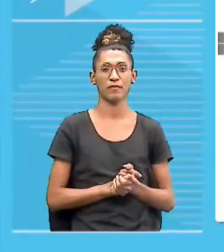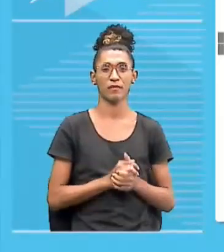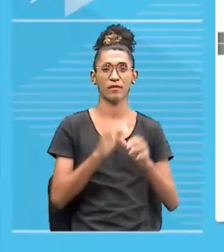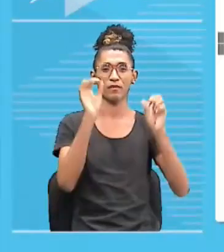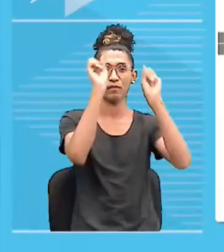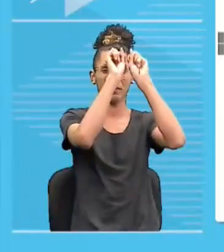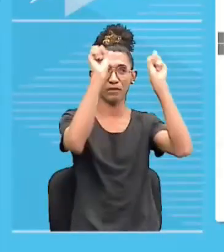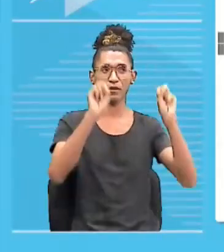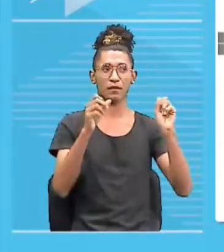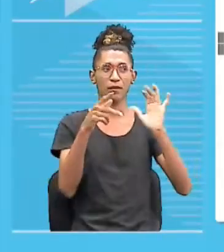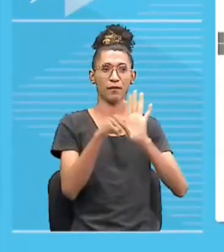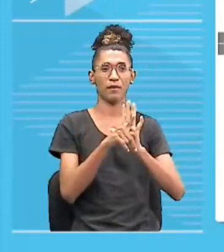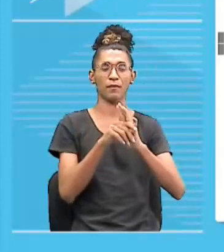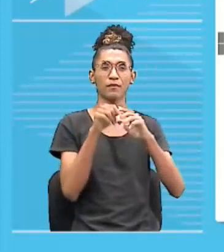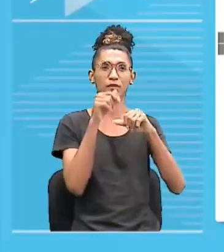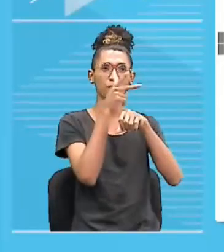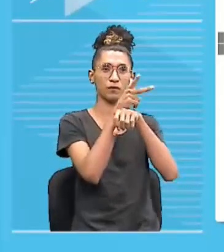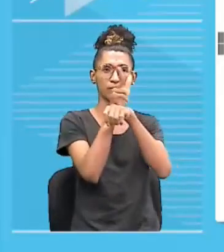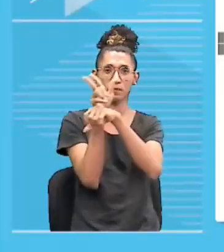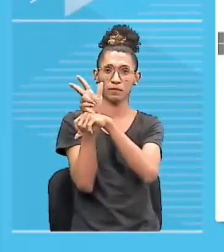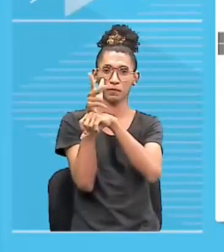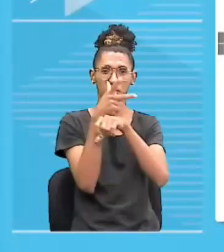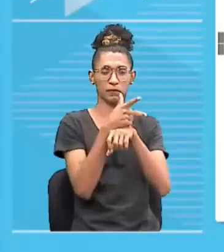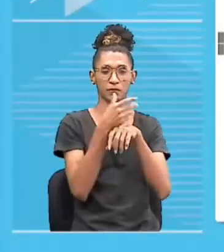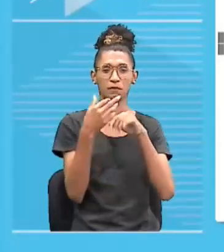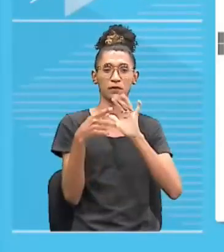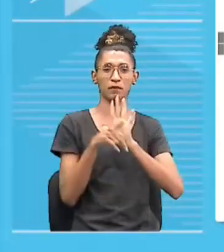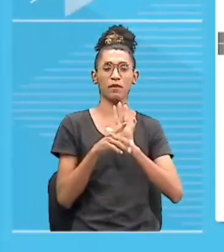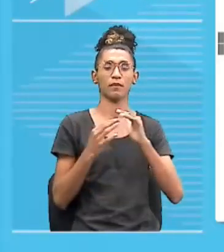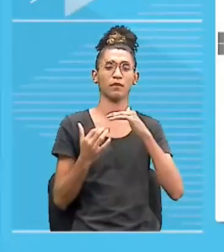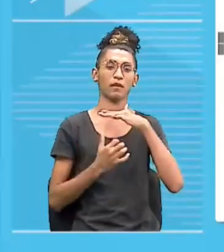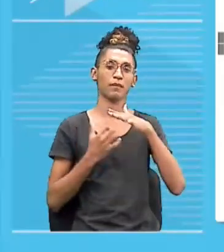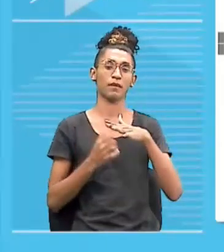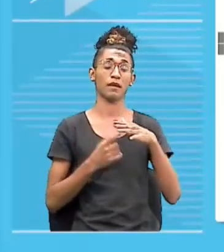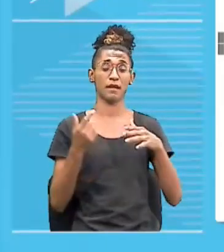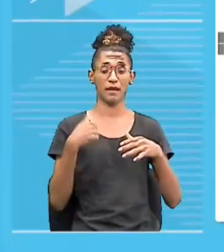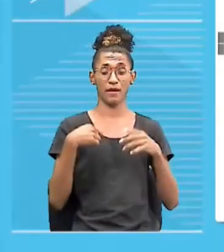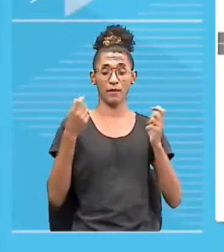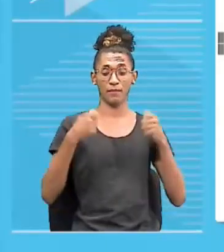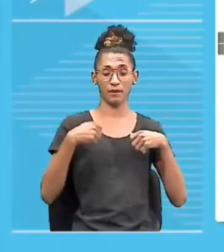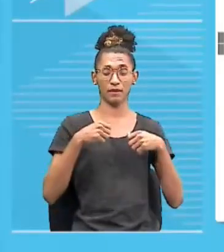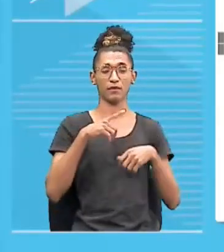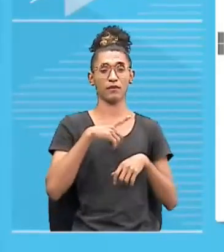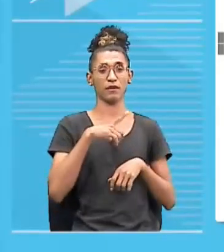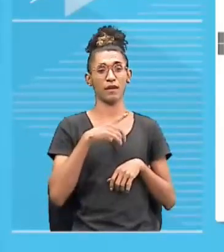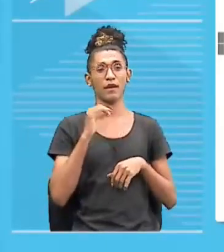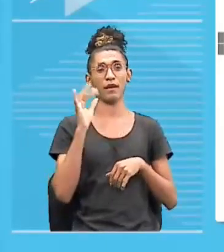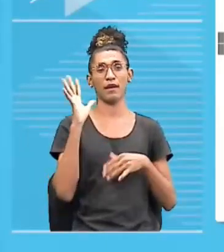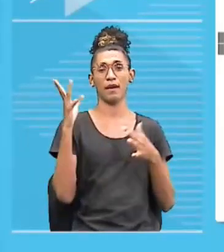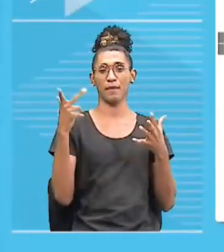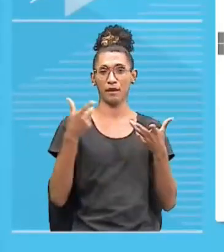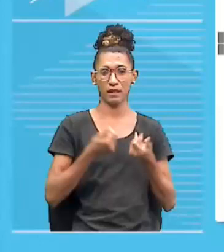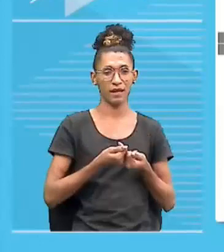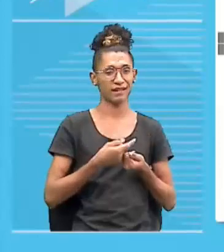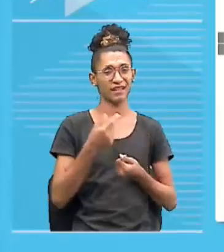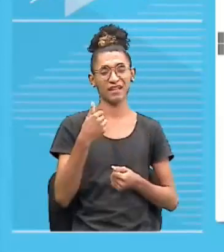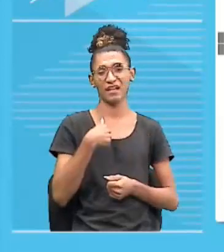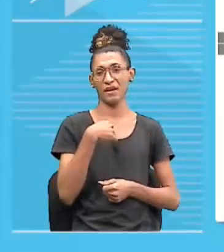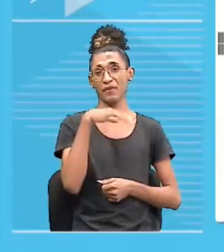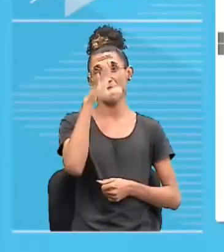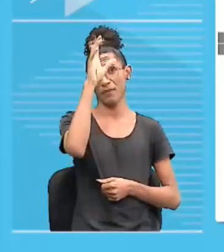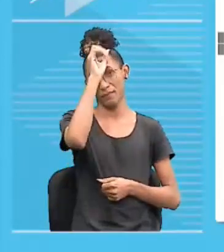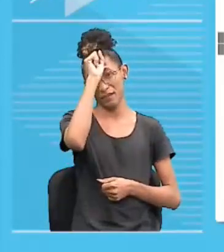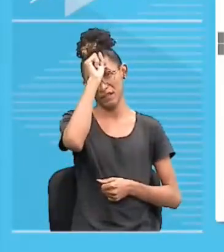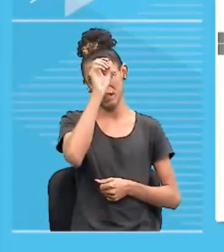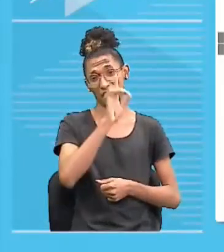de monitoramento da empresa, que eu preciso de algumas habilidades que não foram me fornecidas, por exemplo,